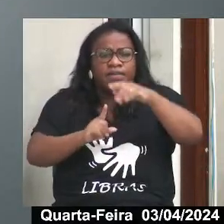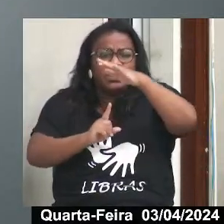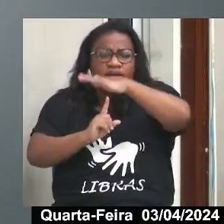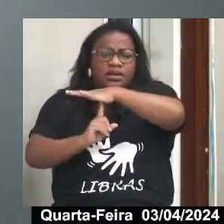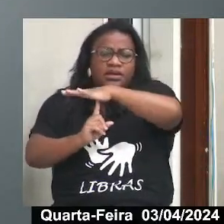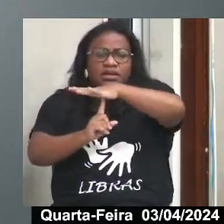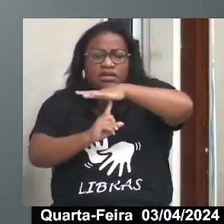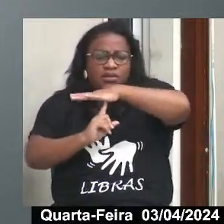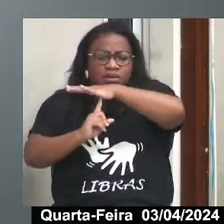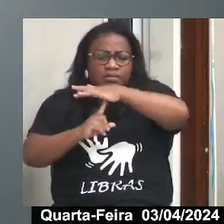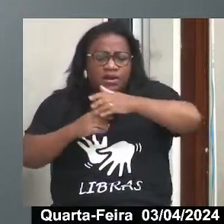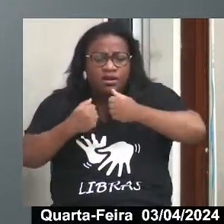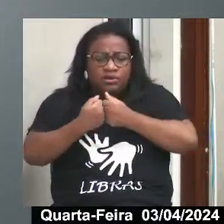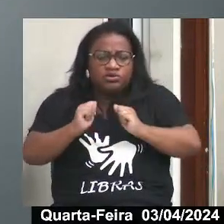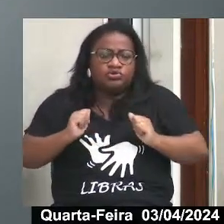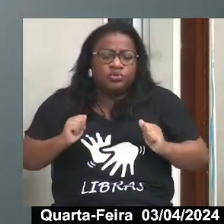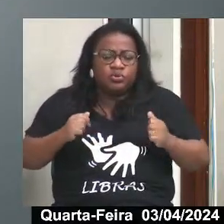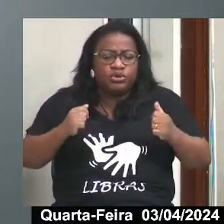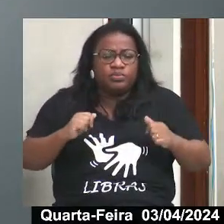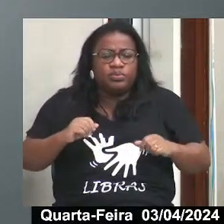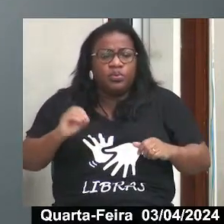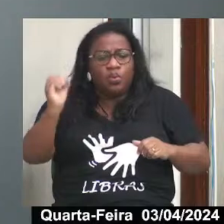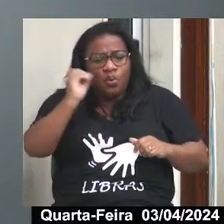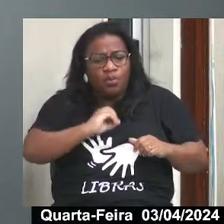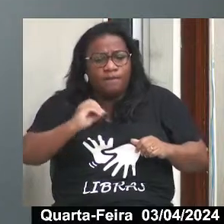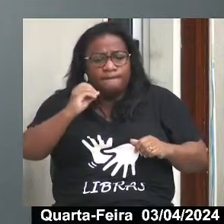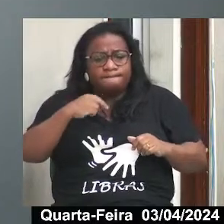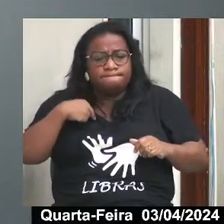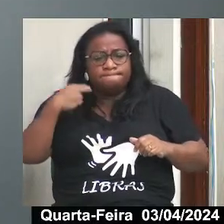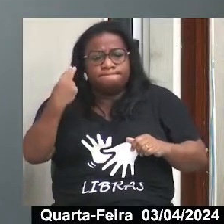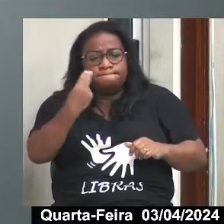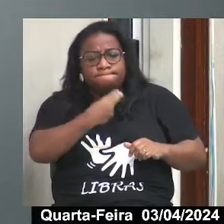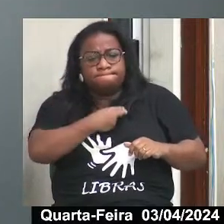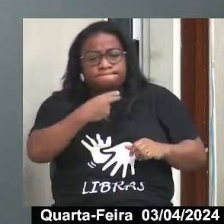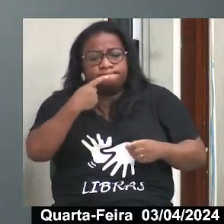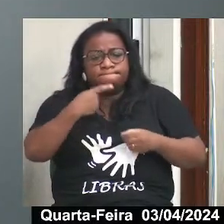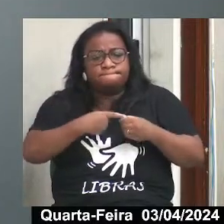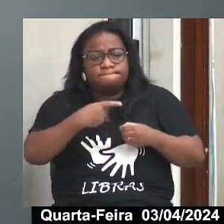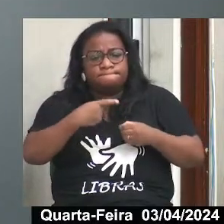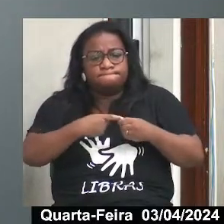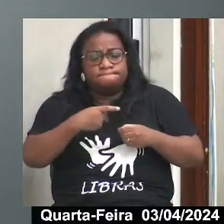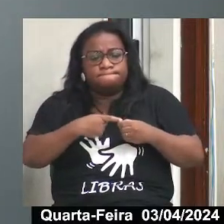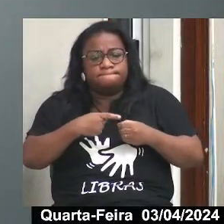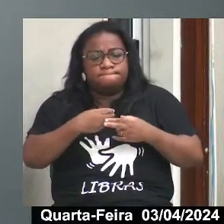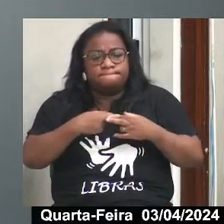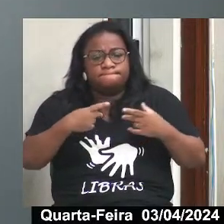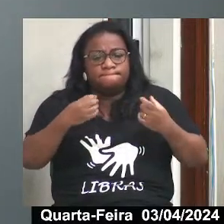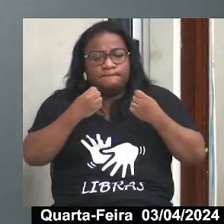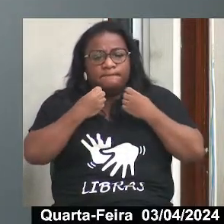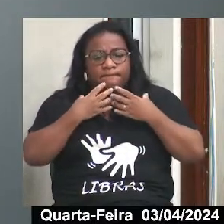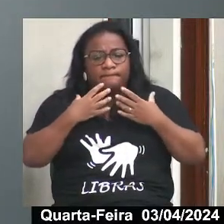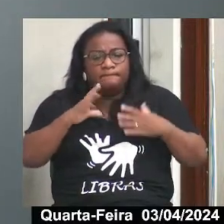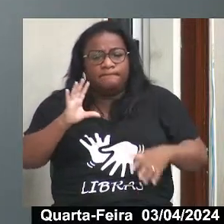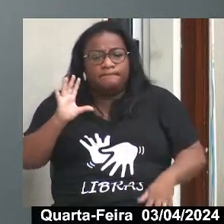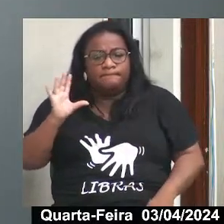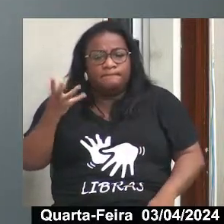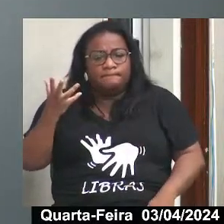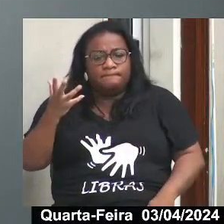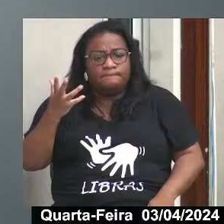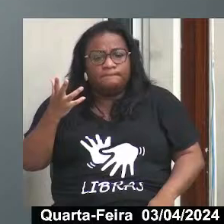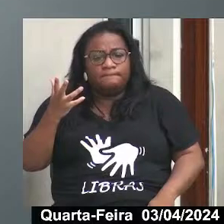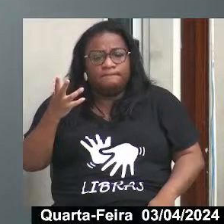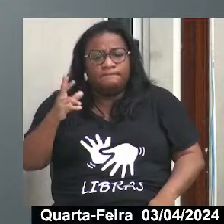terminal de ônibus oficial de dentro da nossa cidade. Olha, olha quantas coisas boas estão indo para ali, o